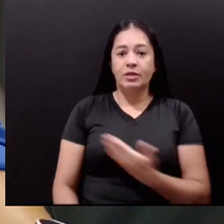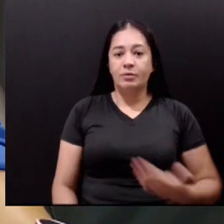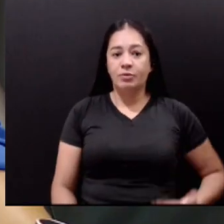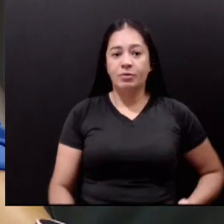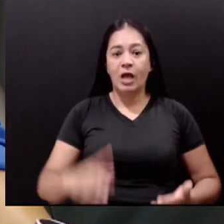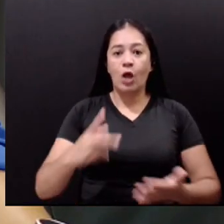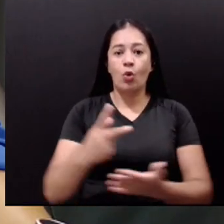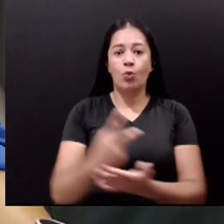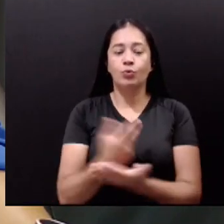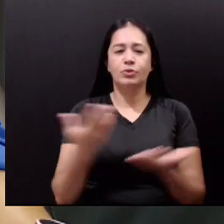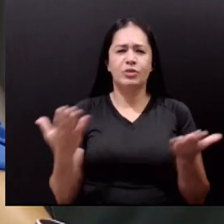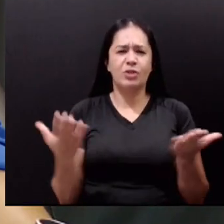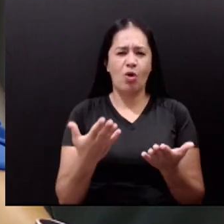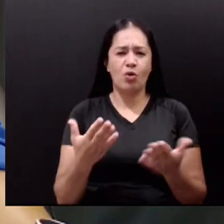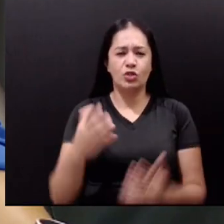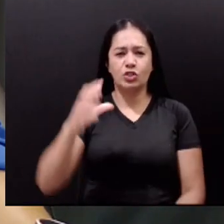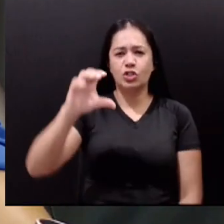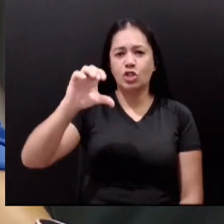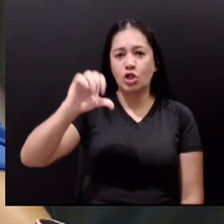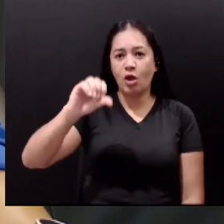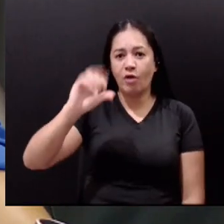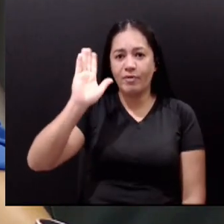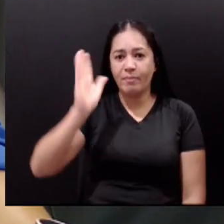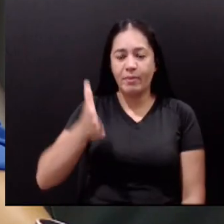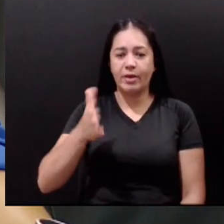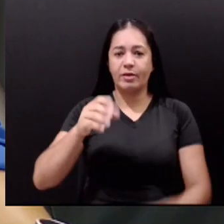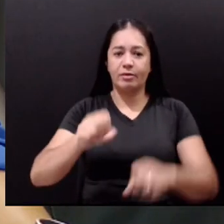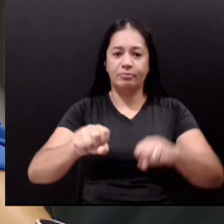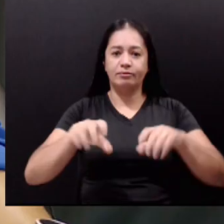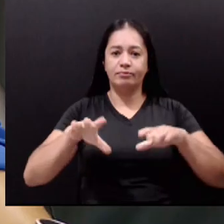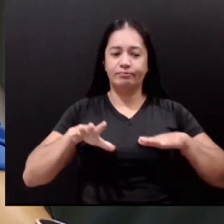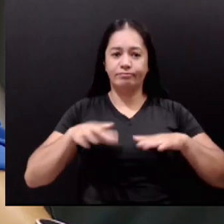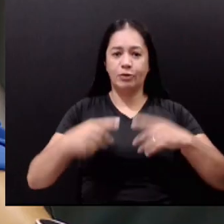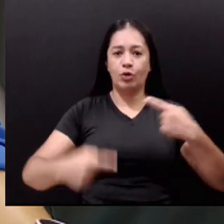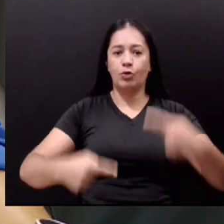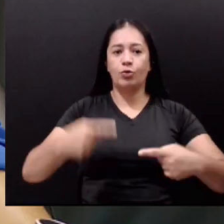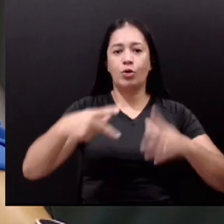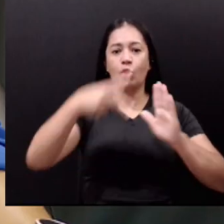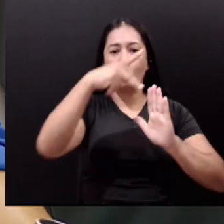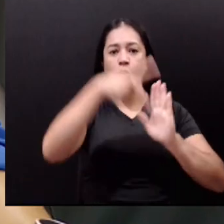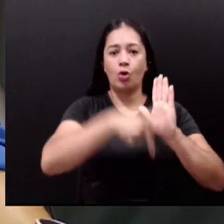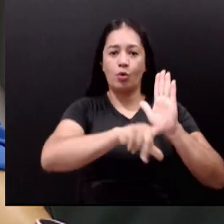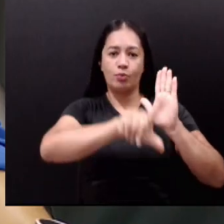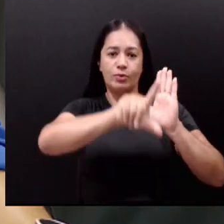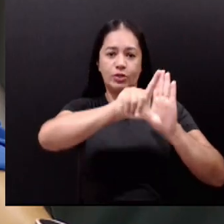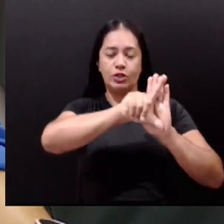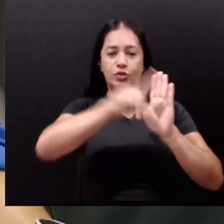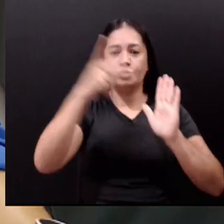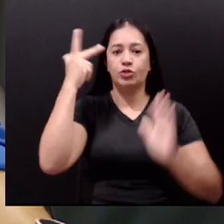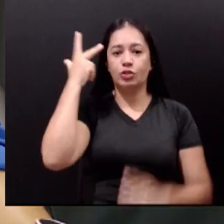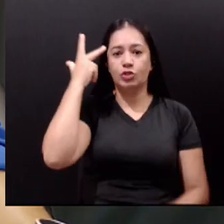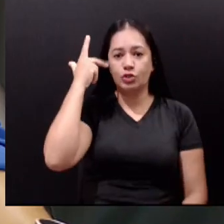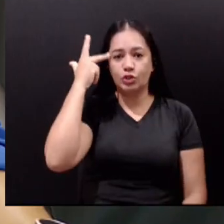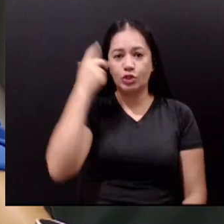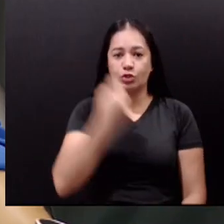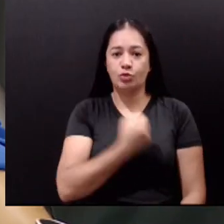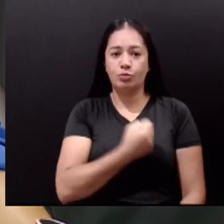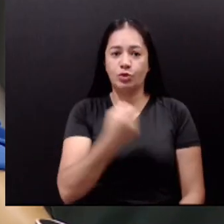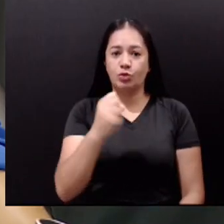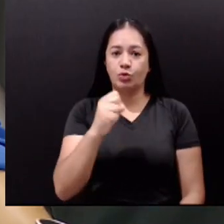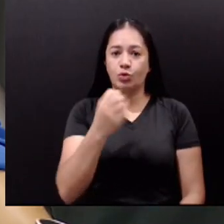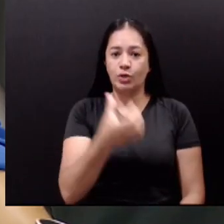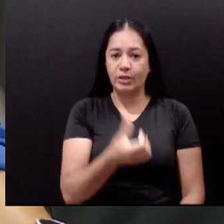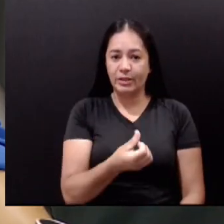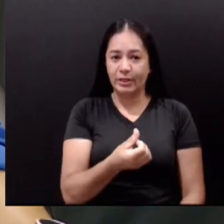às 9h30, no plenário. Em debate, o projeto de lei ordinária 86 de 2025, de autoria da mesa da Câmara,